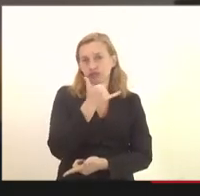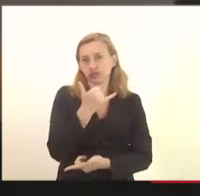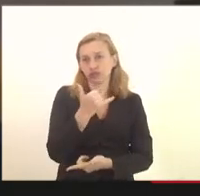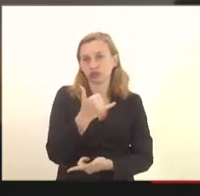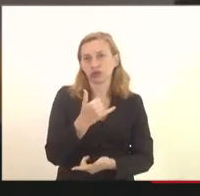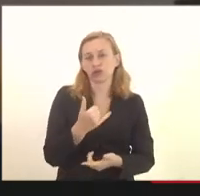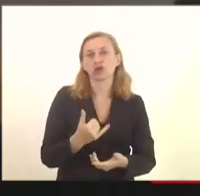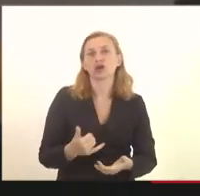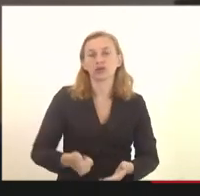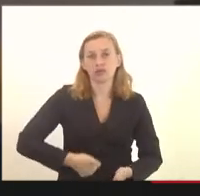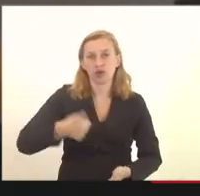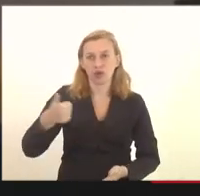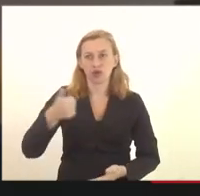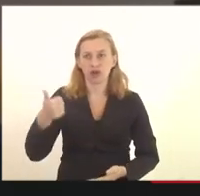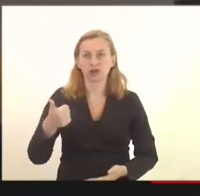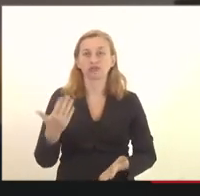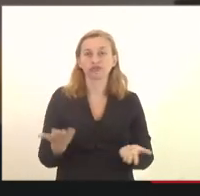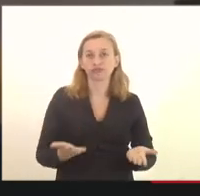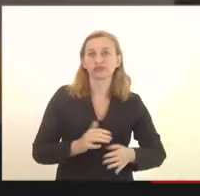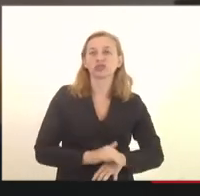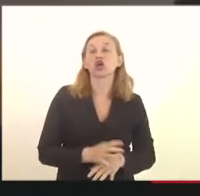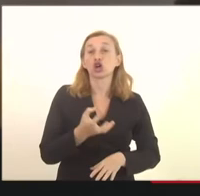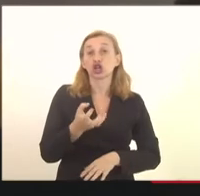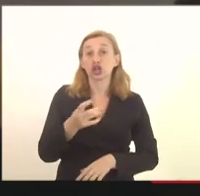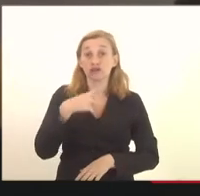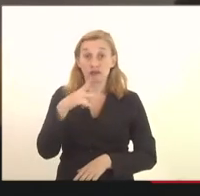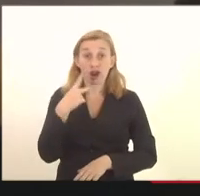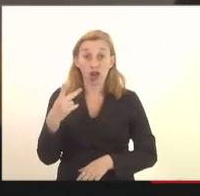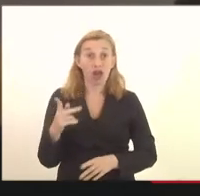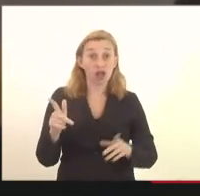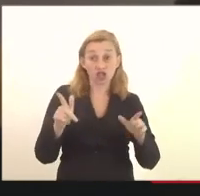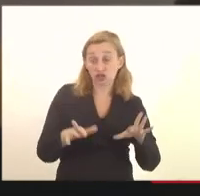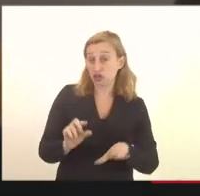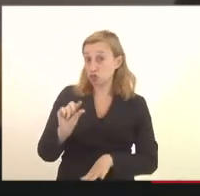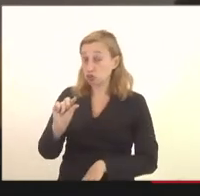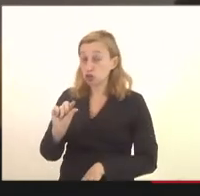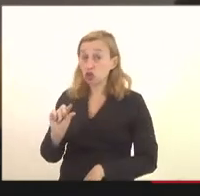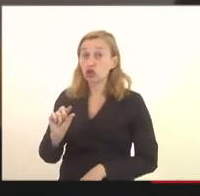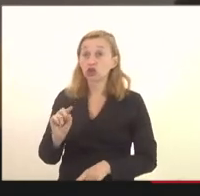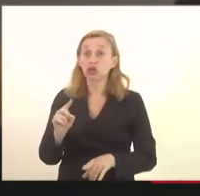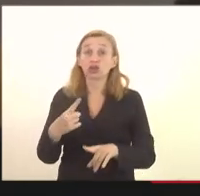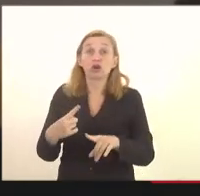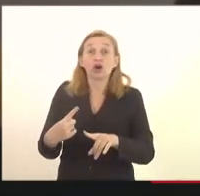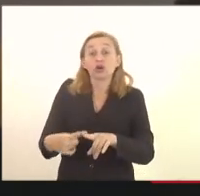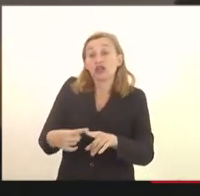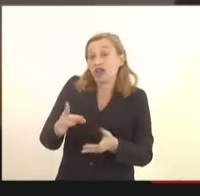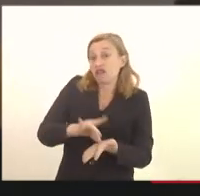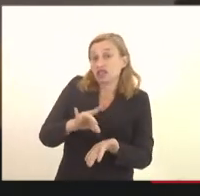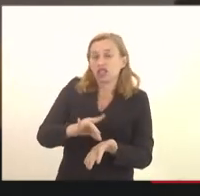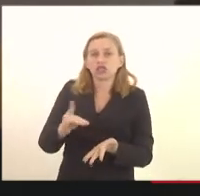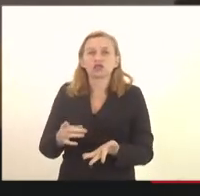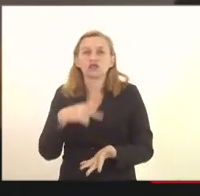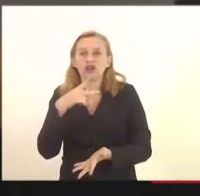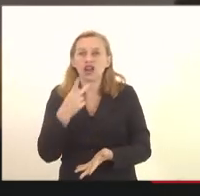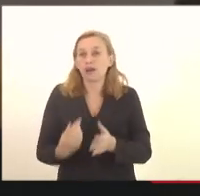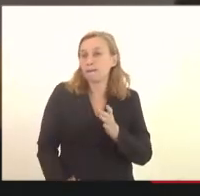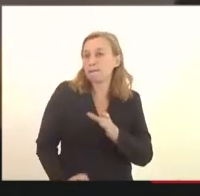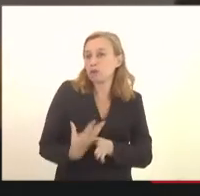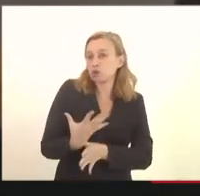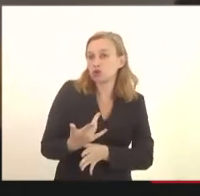caso de Espadarte, eu gostaria de falar que é um pouco diferente, porque nós, na verdade, não estamos falando de uma jazida que